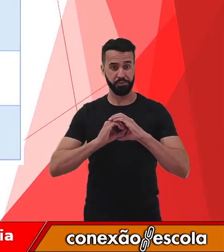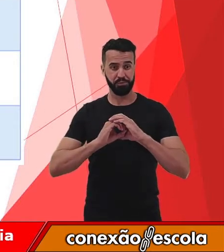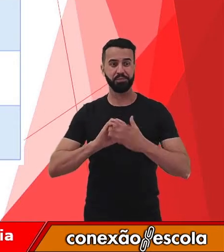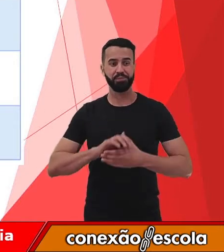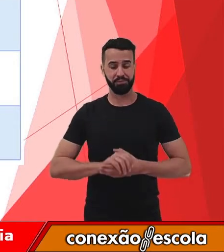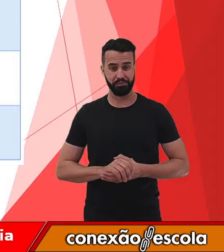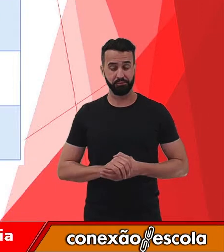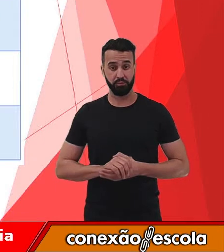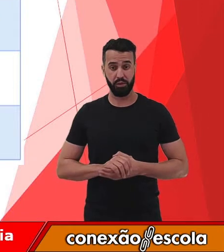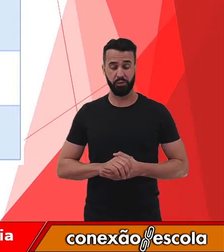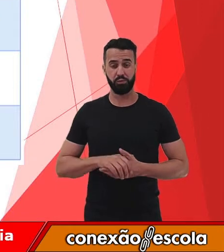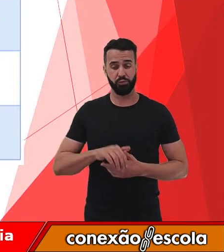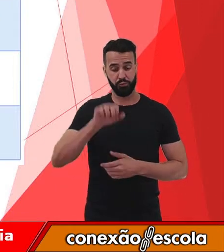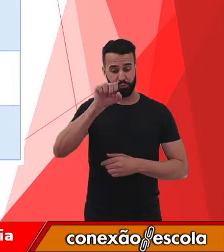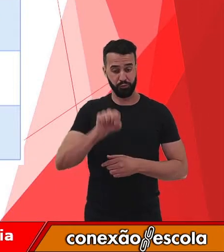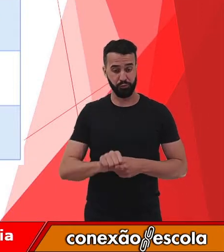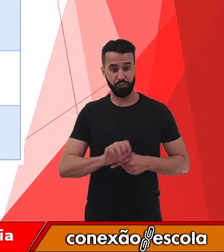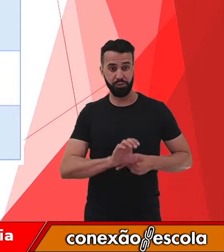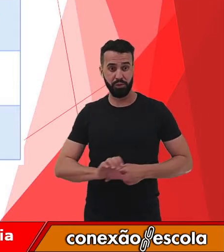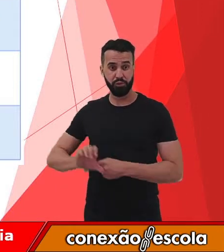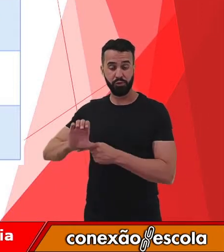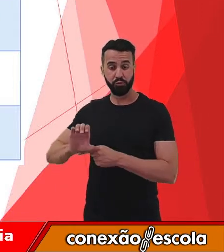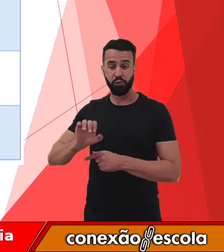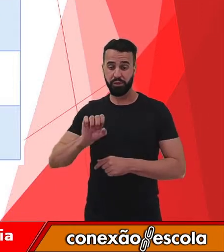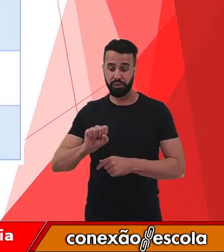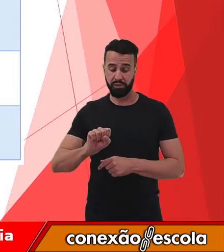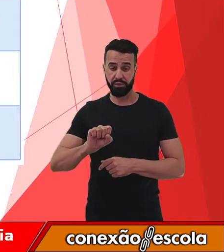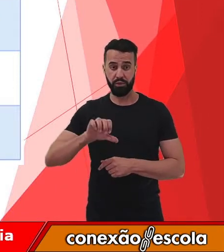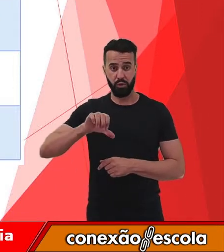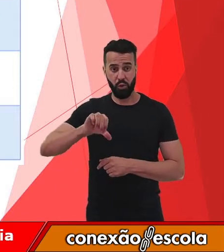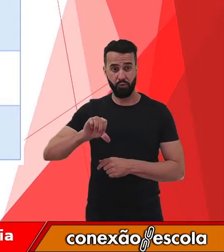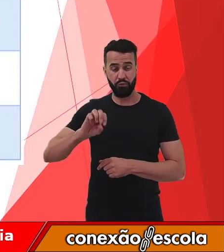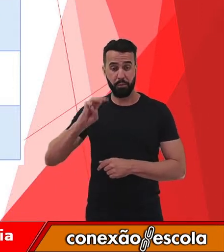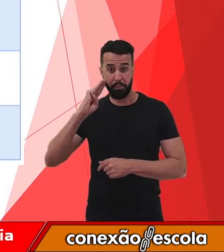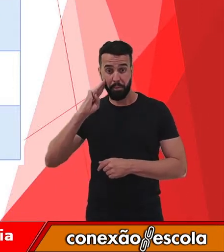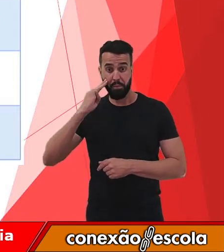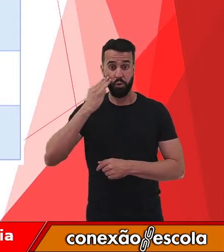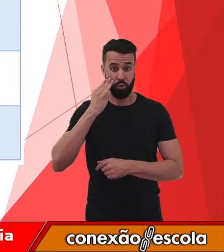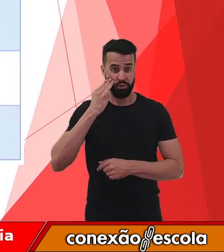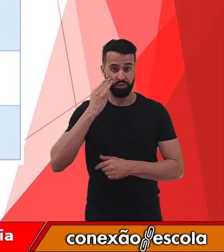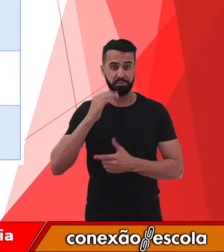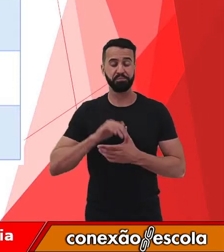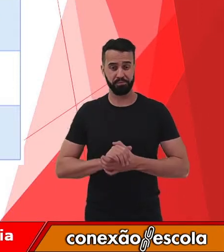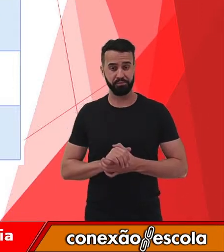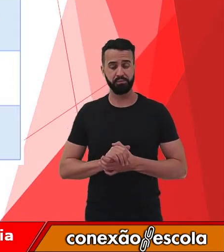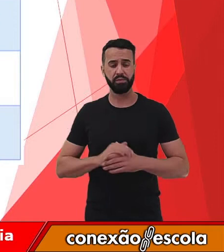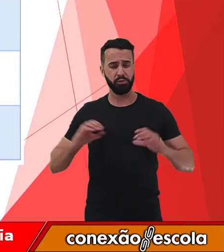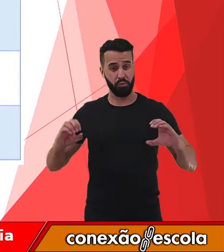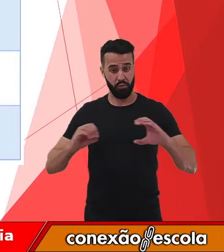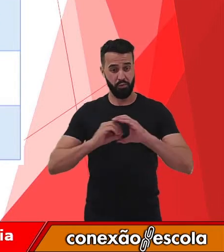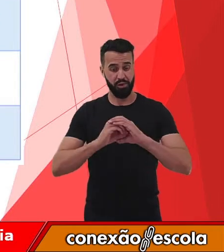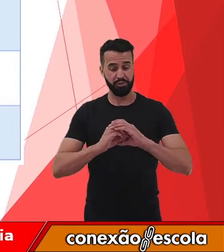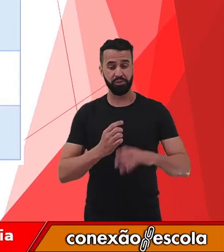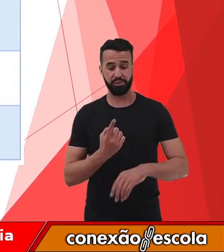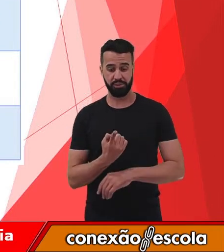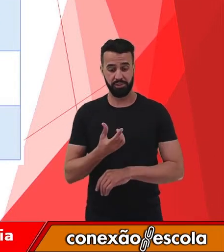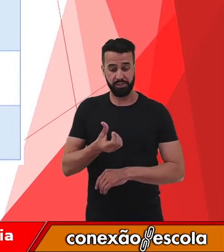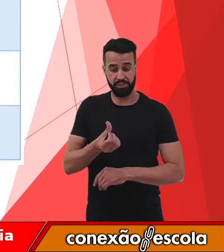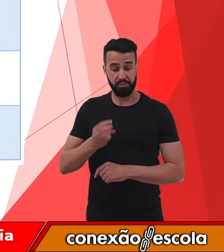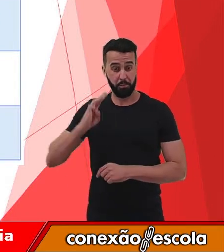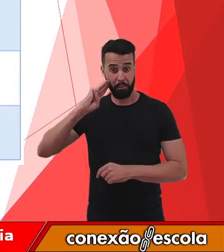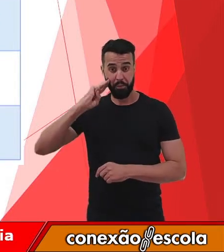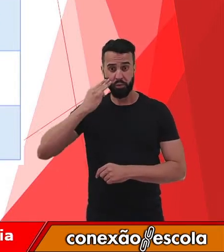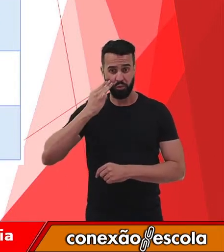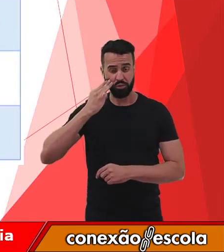tem 89 milhões de habitantes, contra 16 milhões de habitantes da região centro-oeste. É